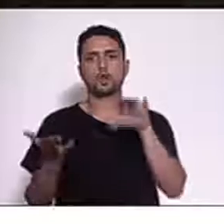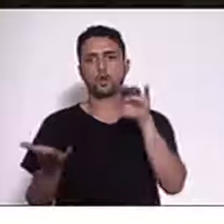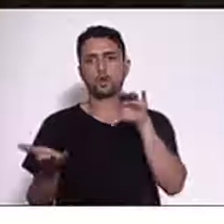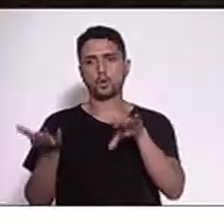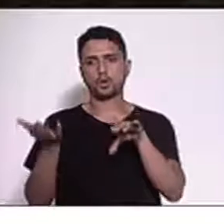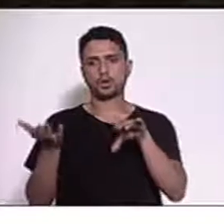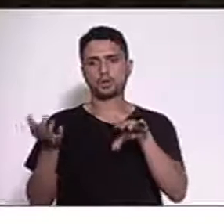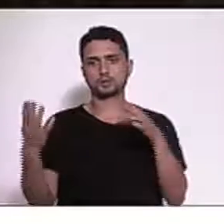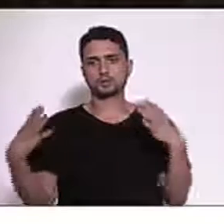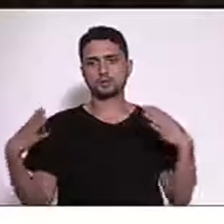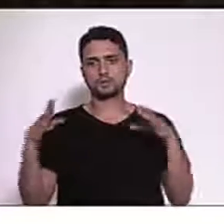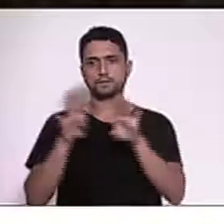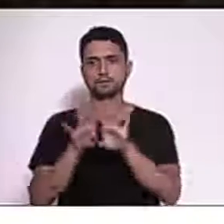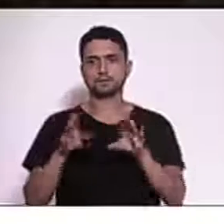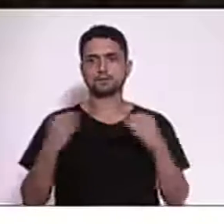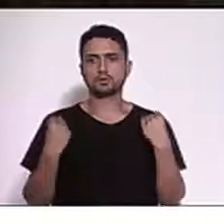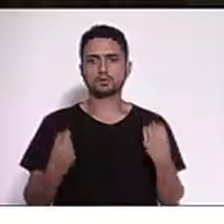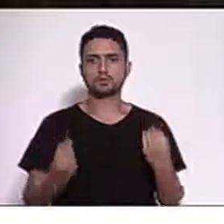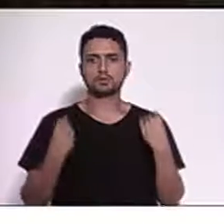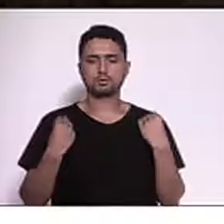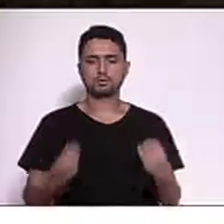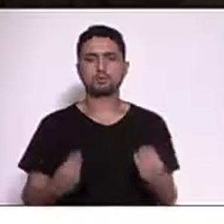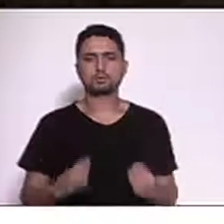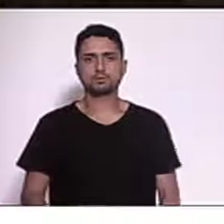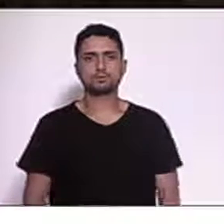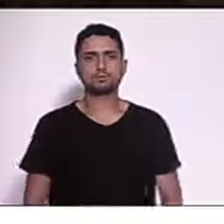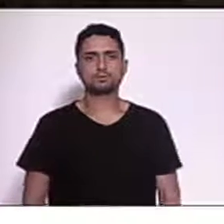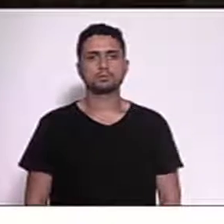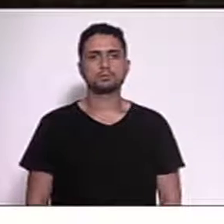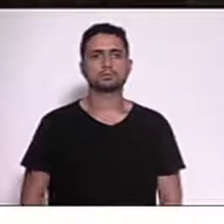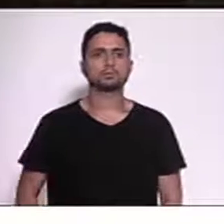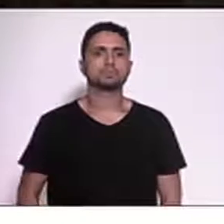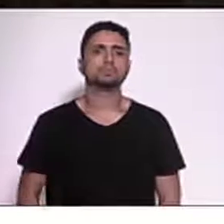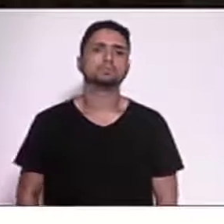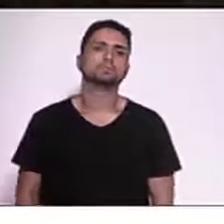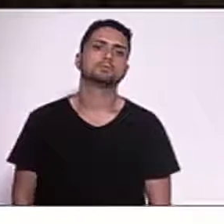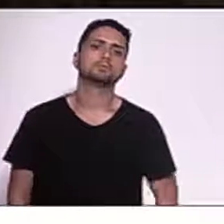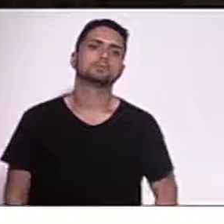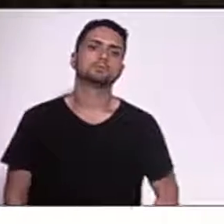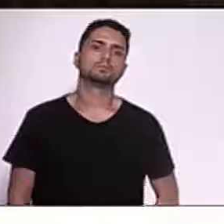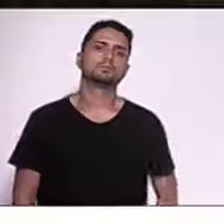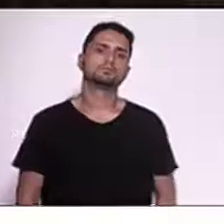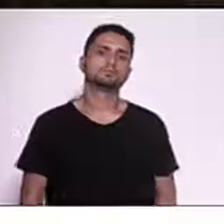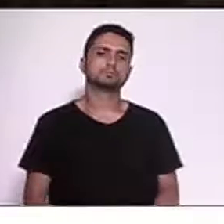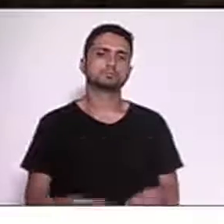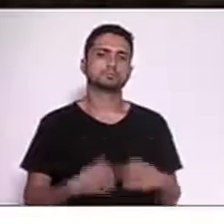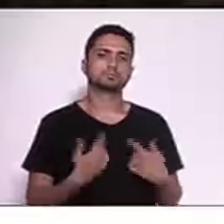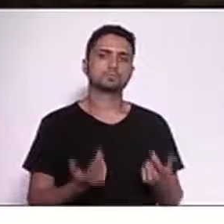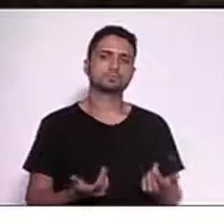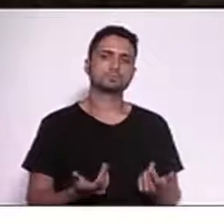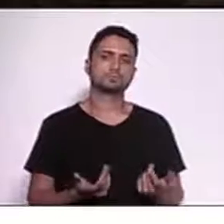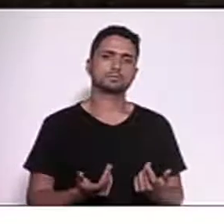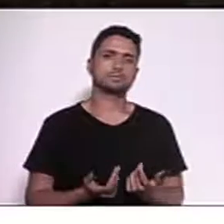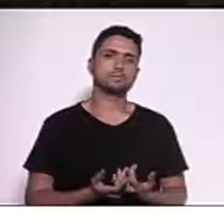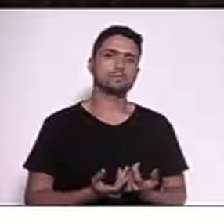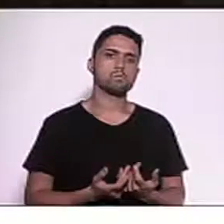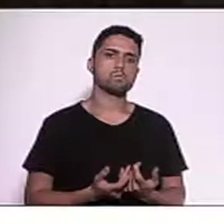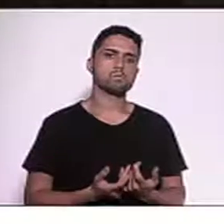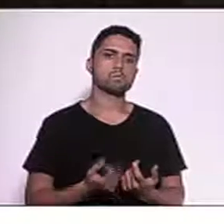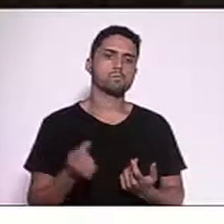Fechar o Congresso Nacional. Fechou o Congresso Nacional e aí, pronto, vem